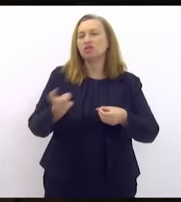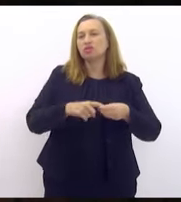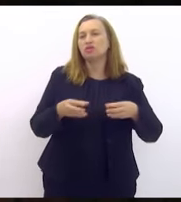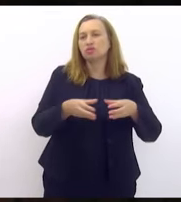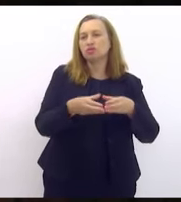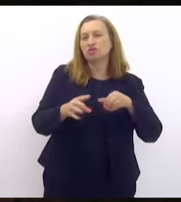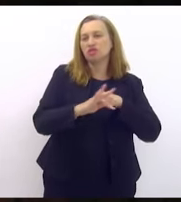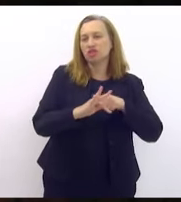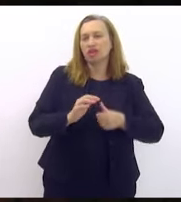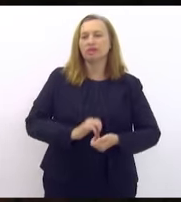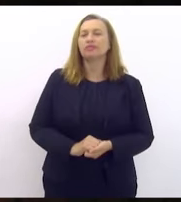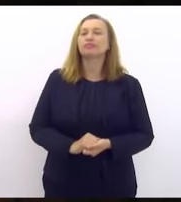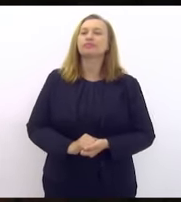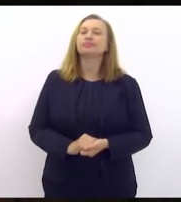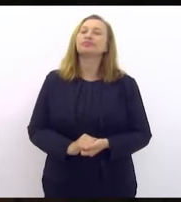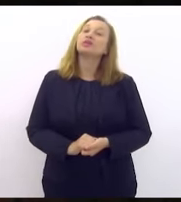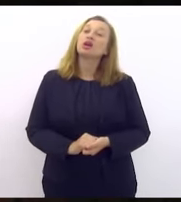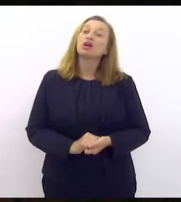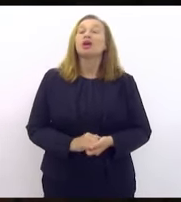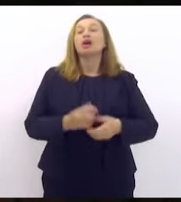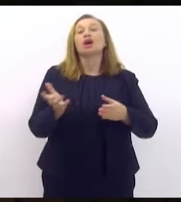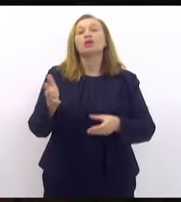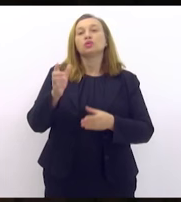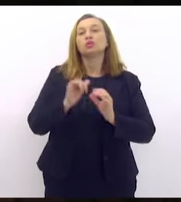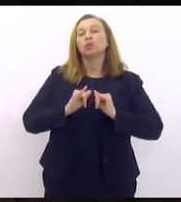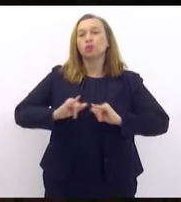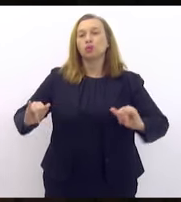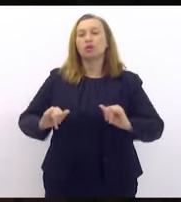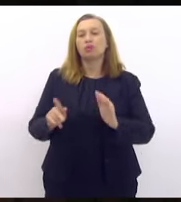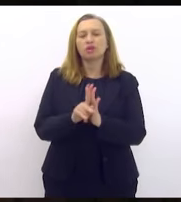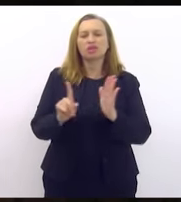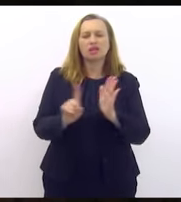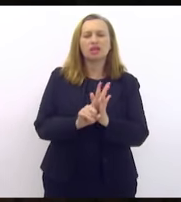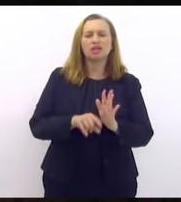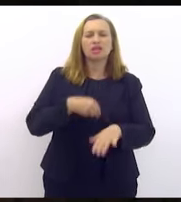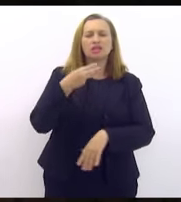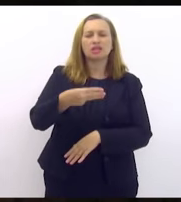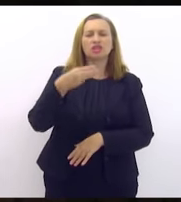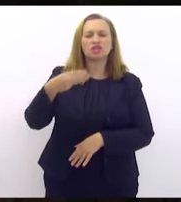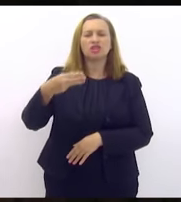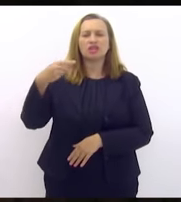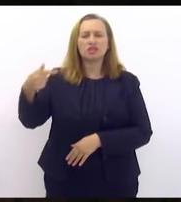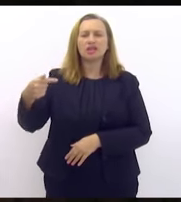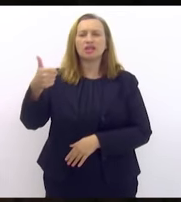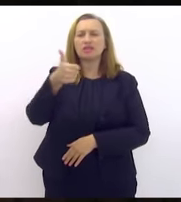retorna às discussões. Anuncio o projeto de lei